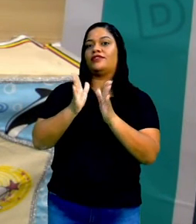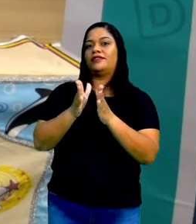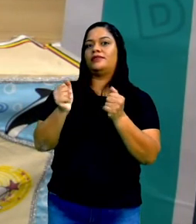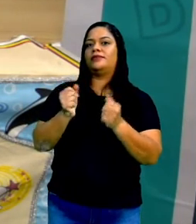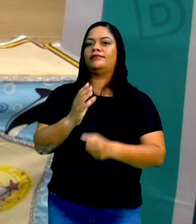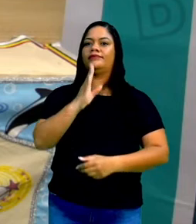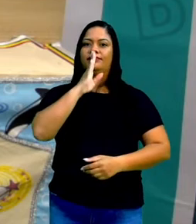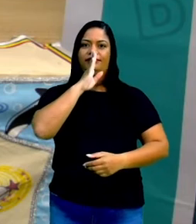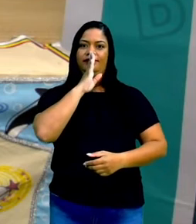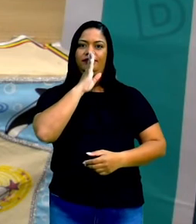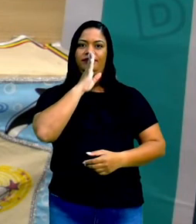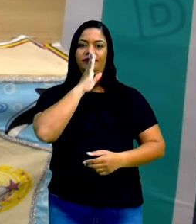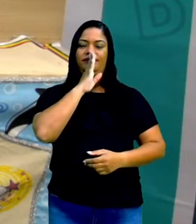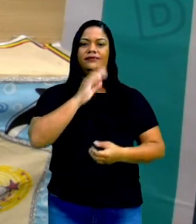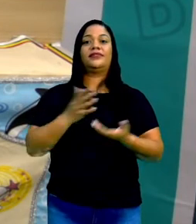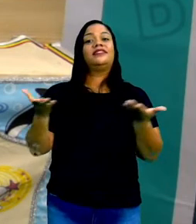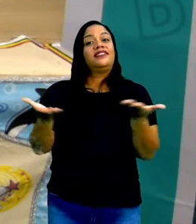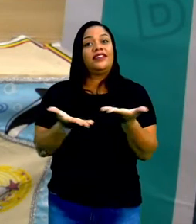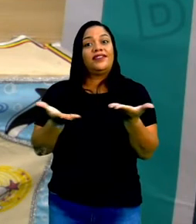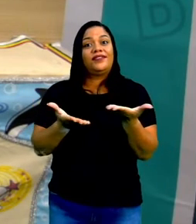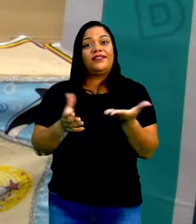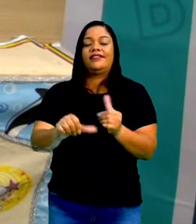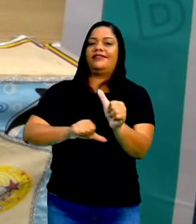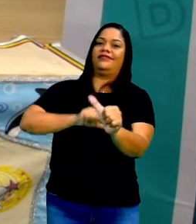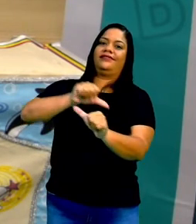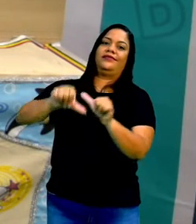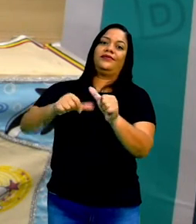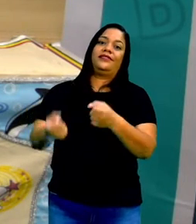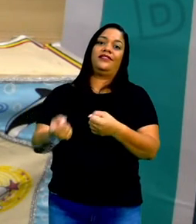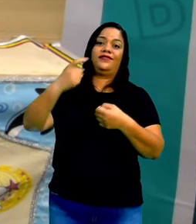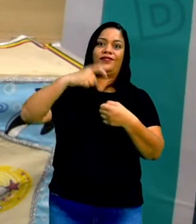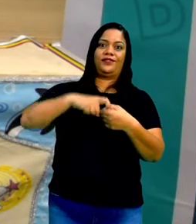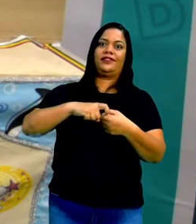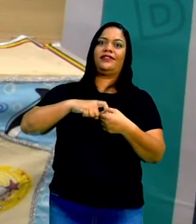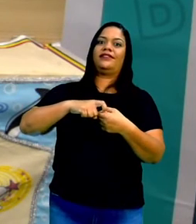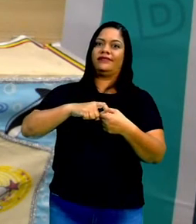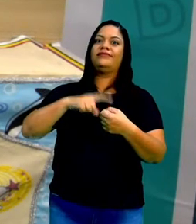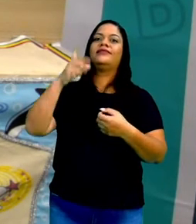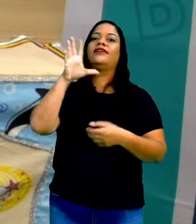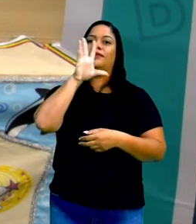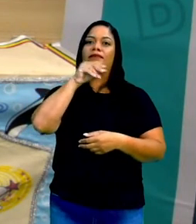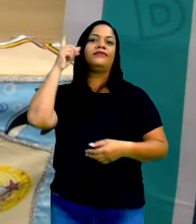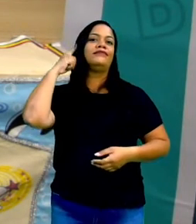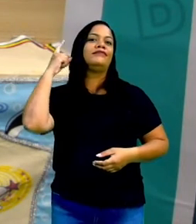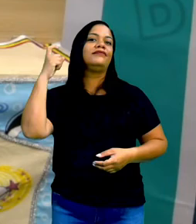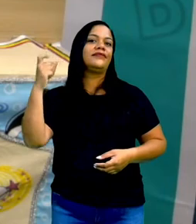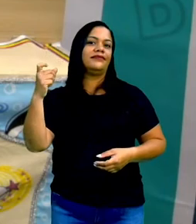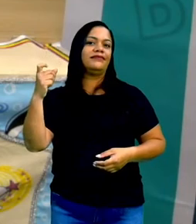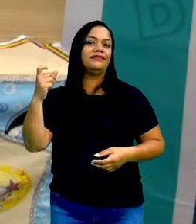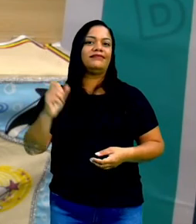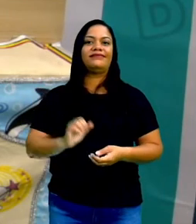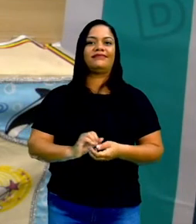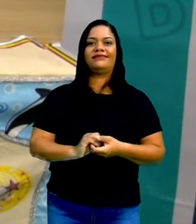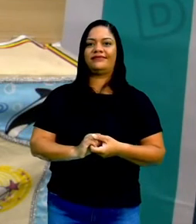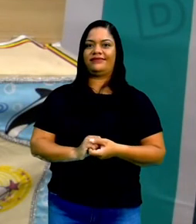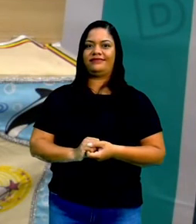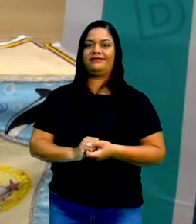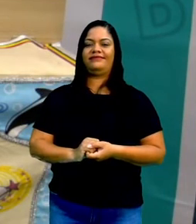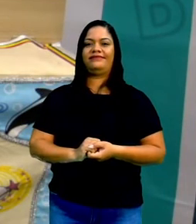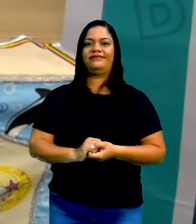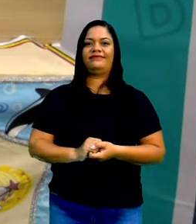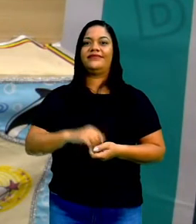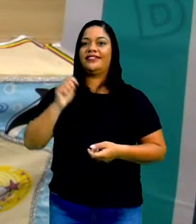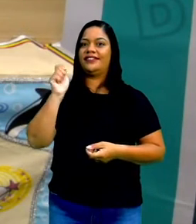ser silencioso. E agora, ele queria voltar a ser um patinho barulhento. A fada